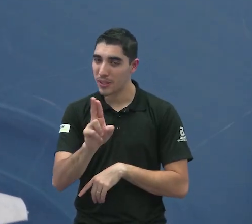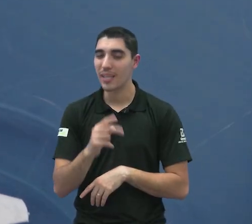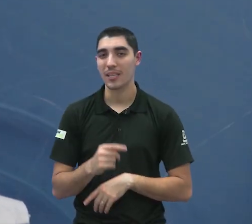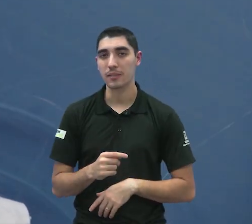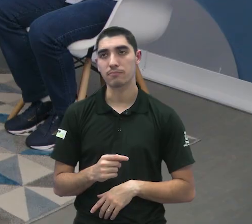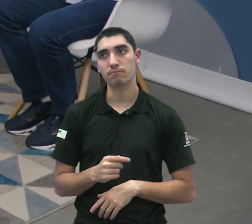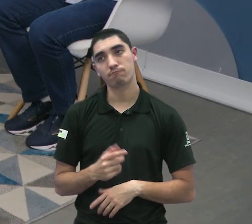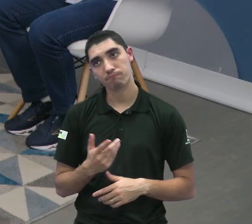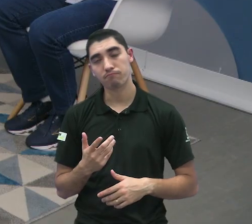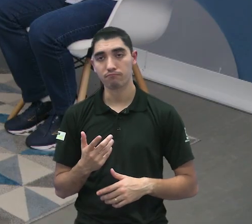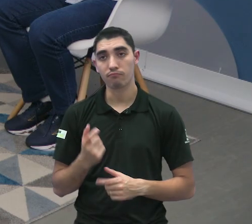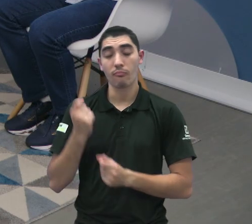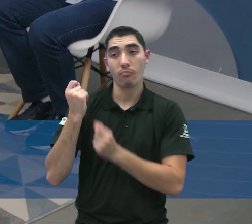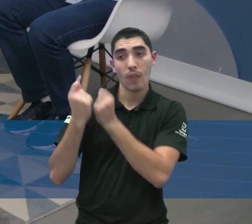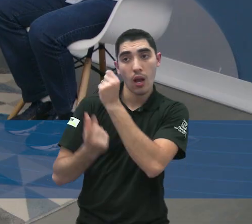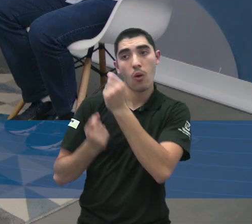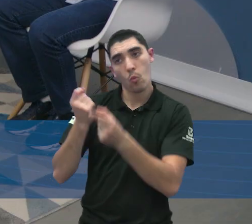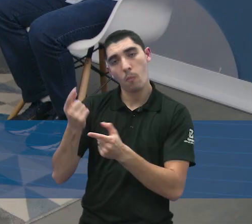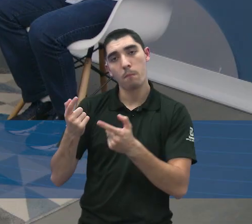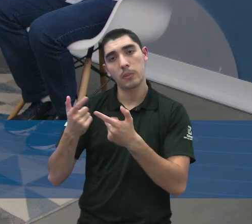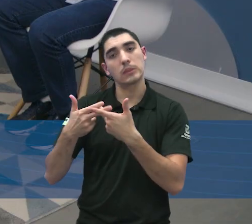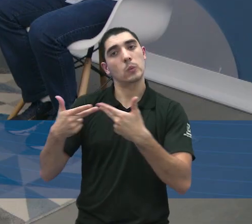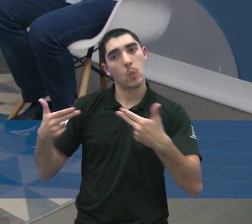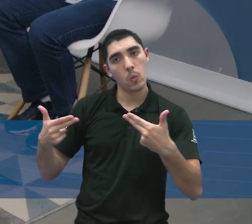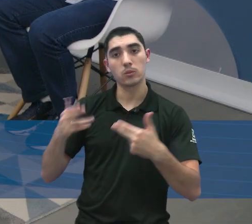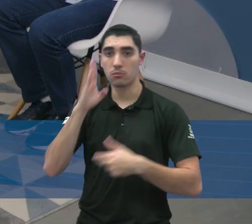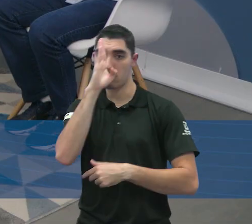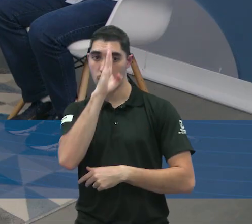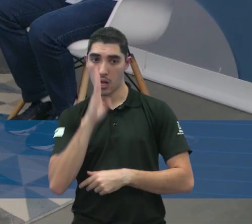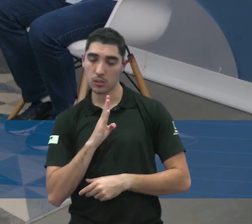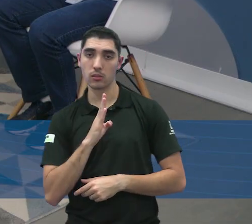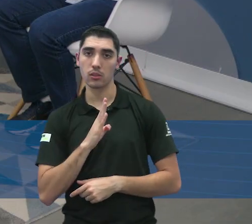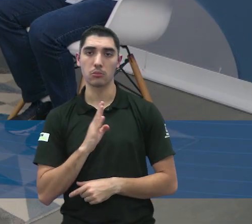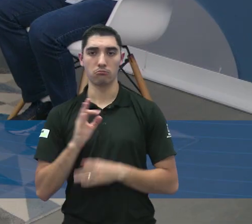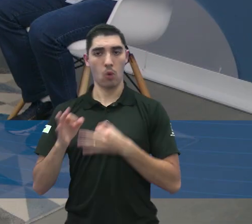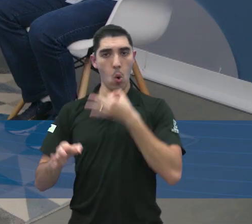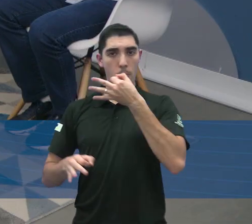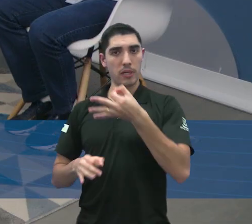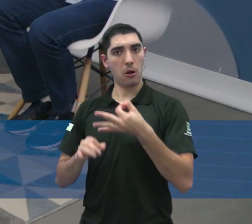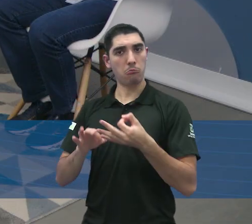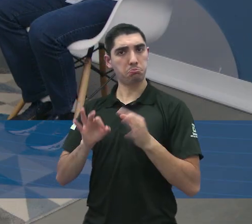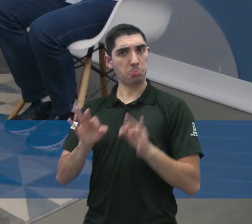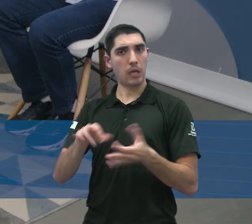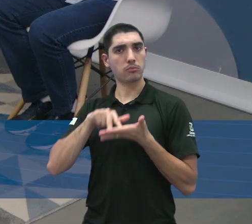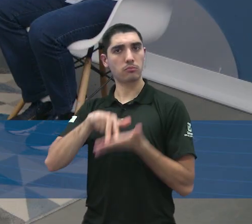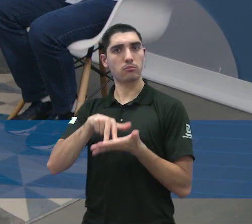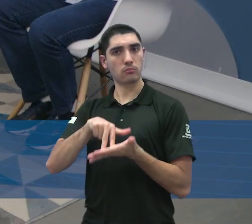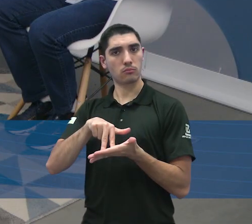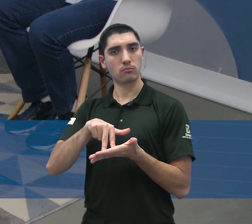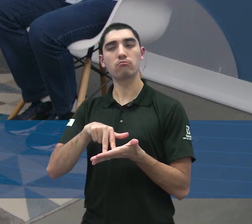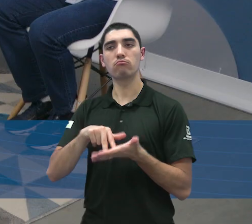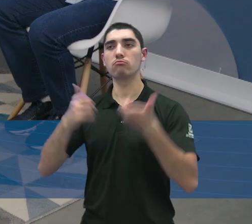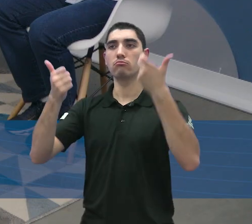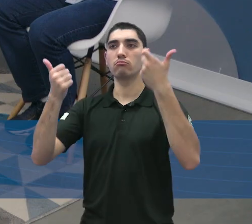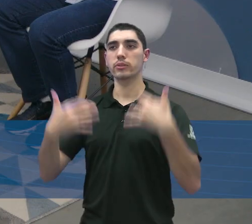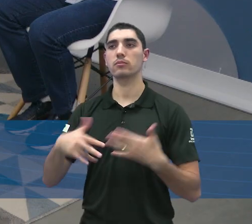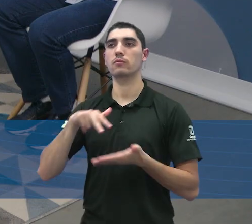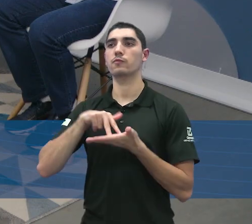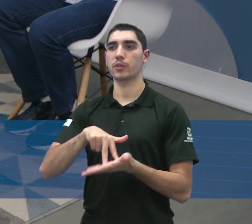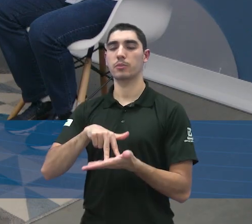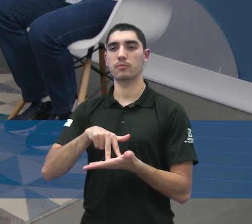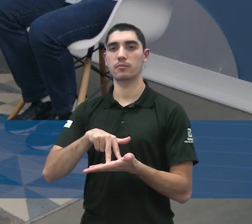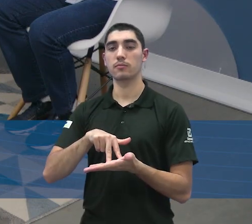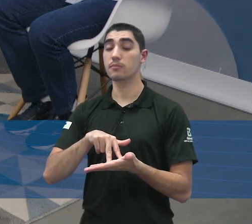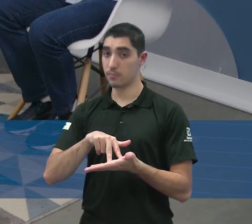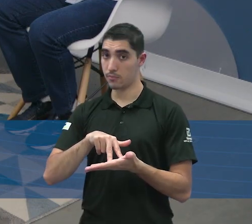nós temos situações em que o Brasil se posiciona de uma forma bastante forte e ele consegue